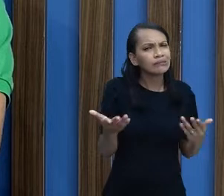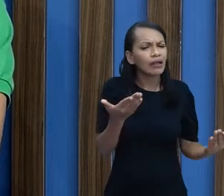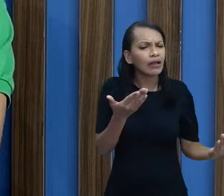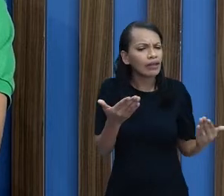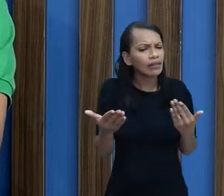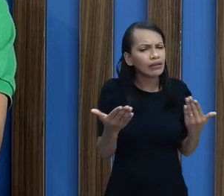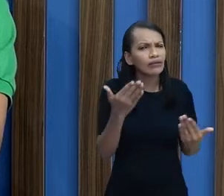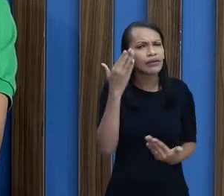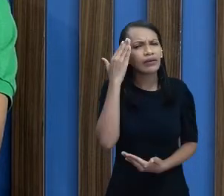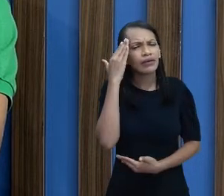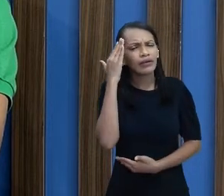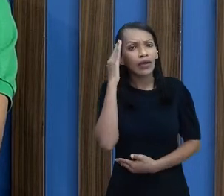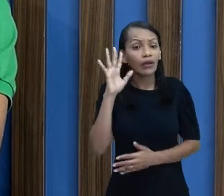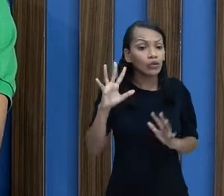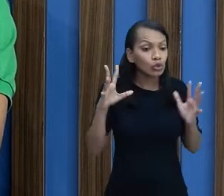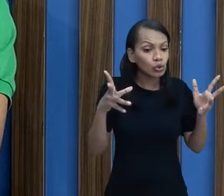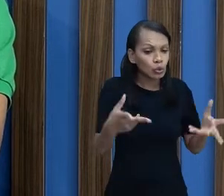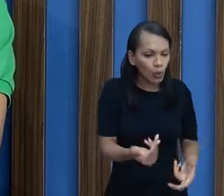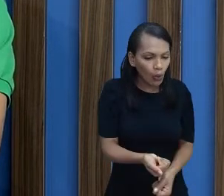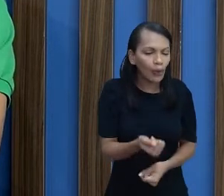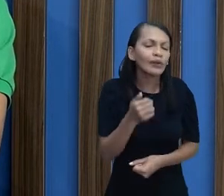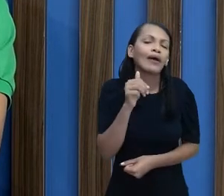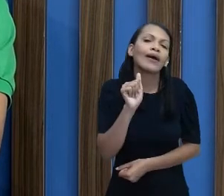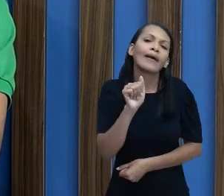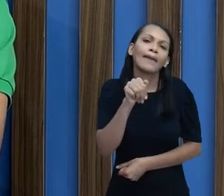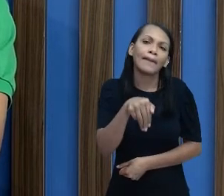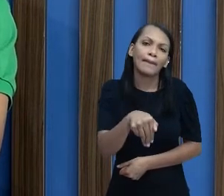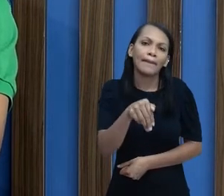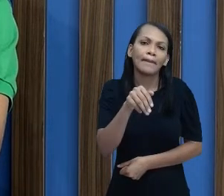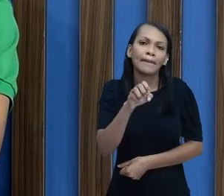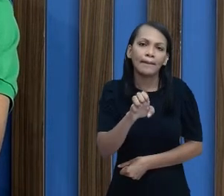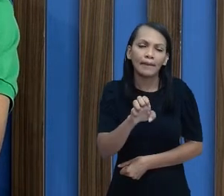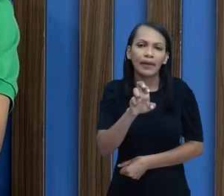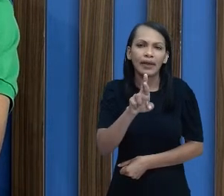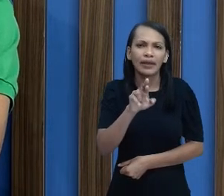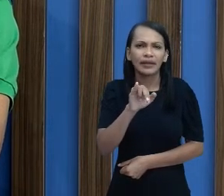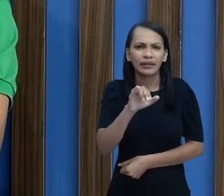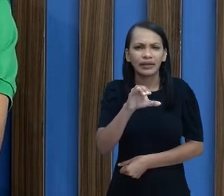na nossa cabeça que todos nós somos americanos. O que vai